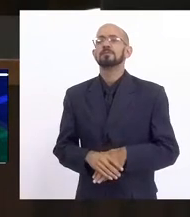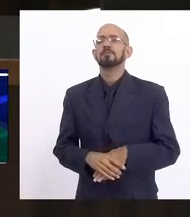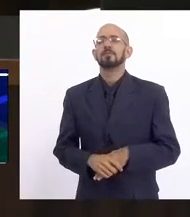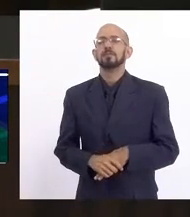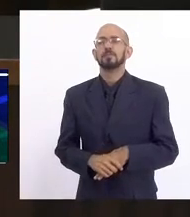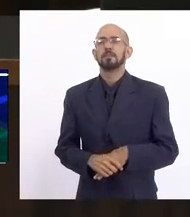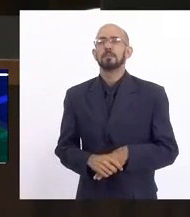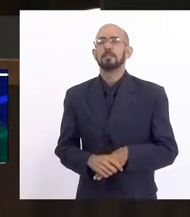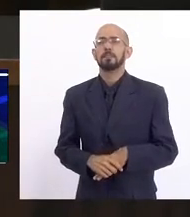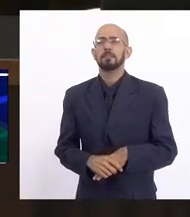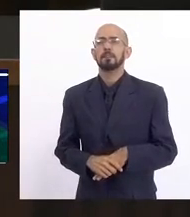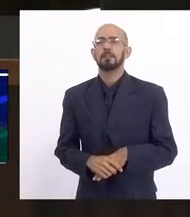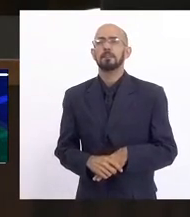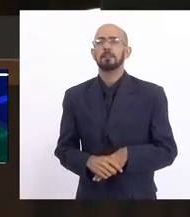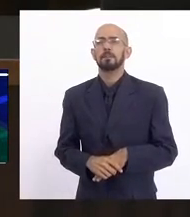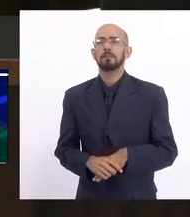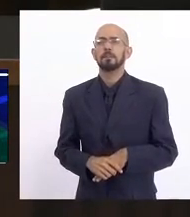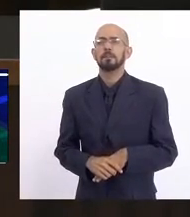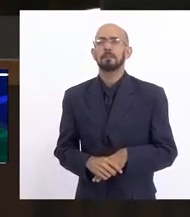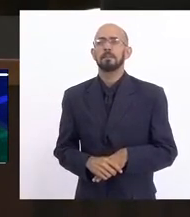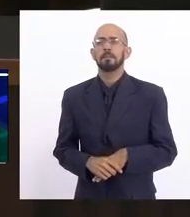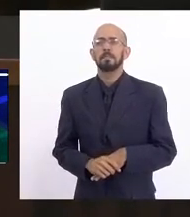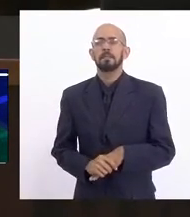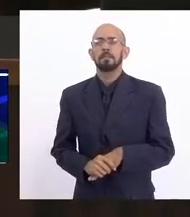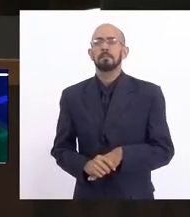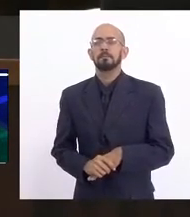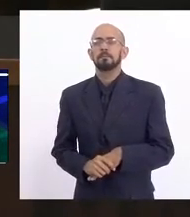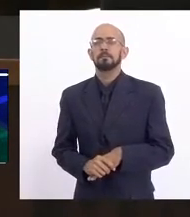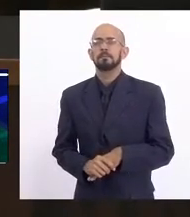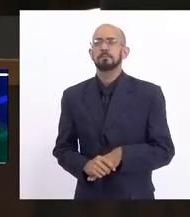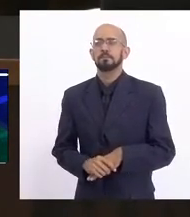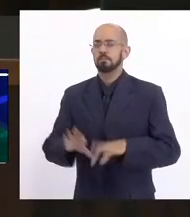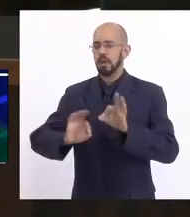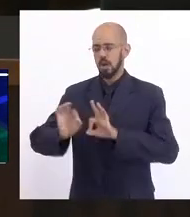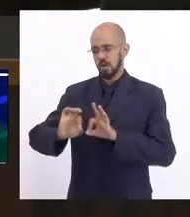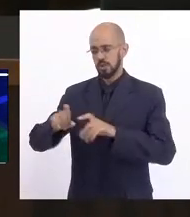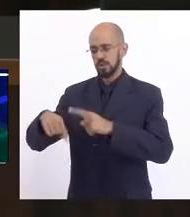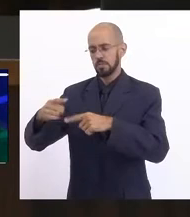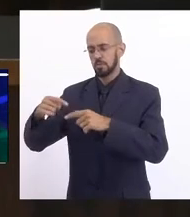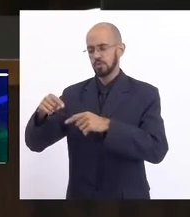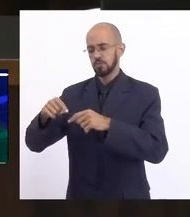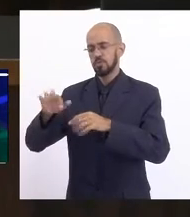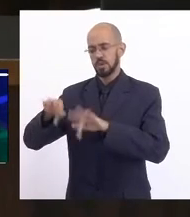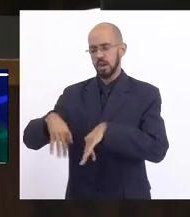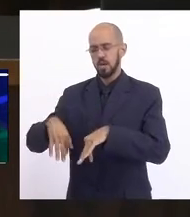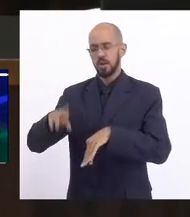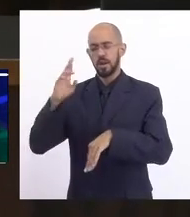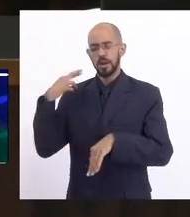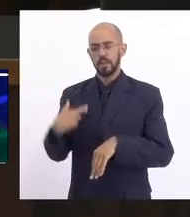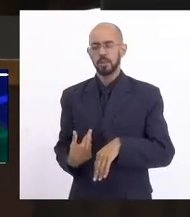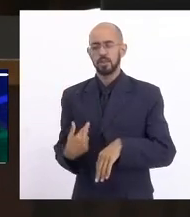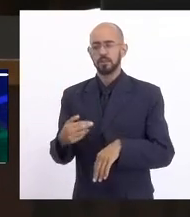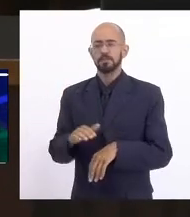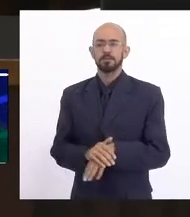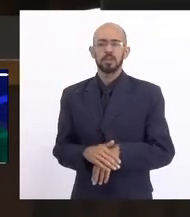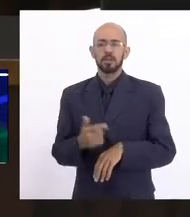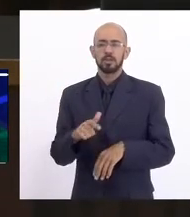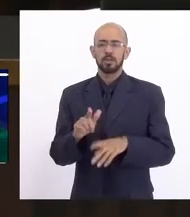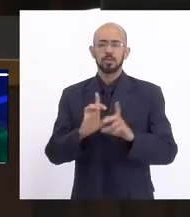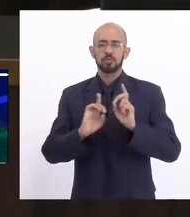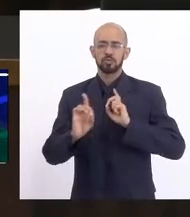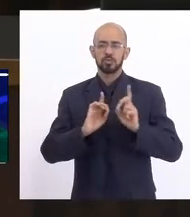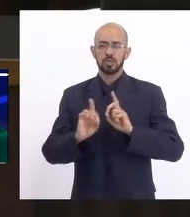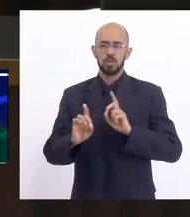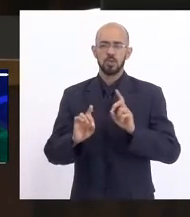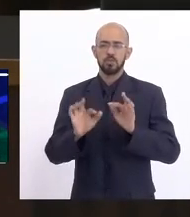ordem. Deixa eu só concluir aqui, ao final, por gentileza, deputada Renata. Em discussão, não havendo o que queira discutir, encerrada